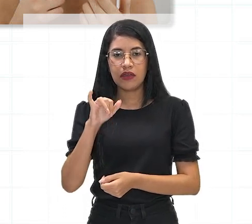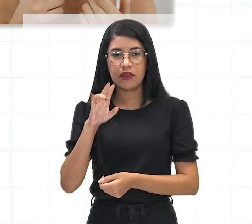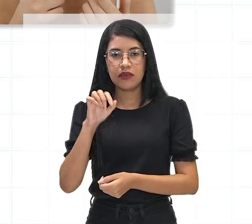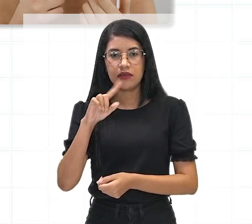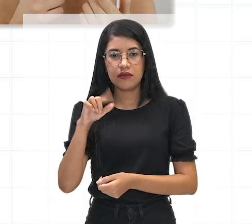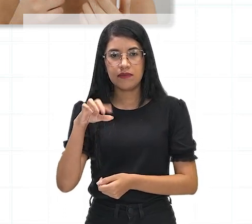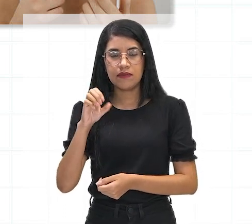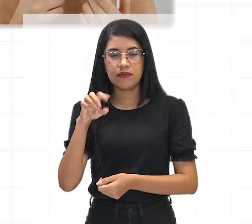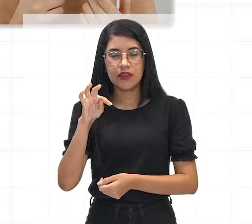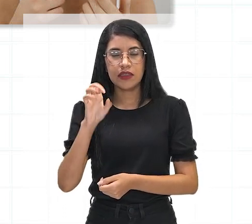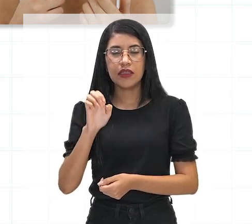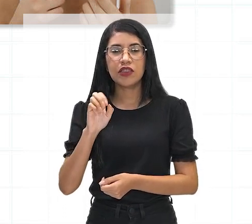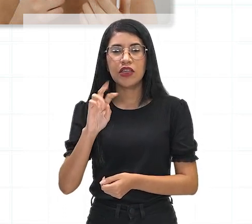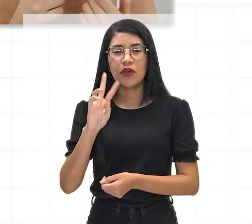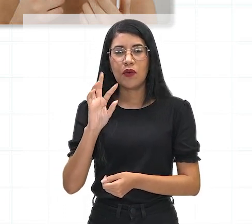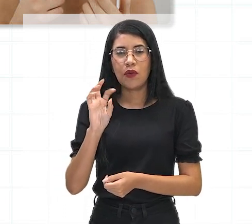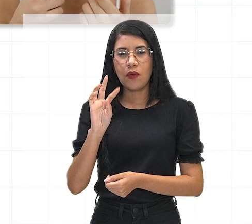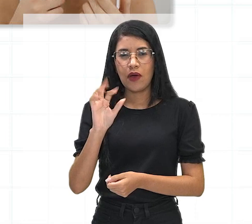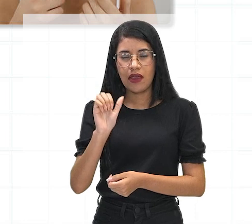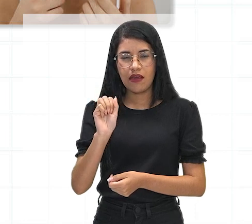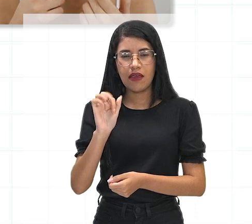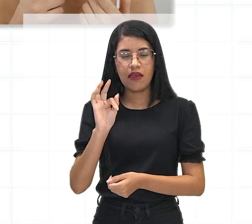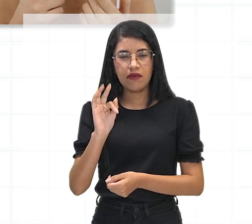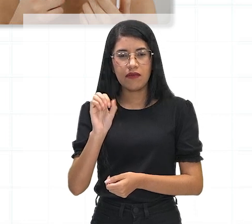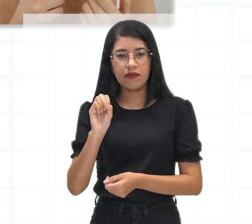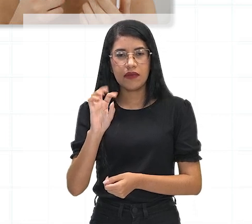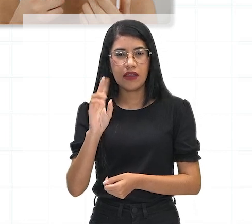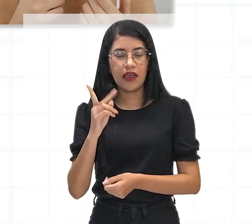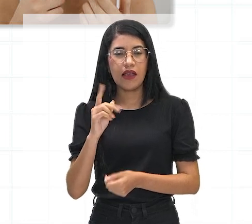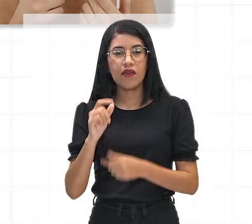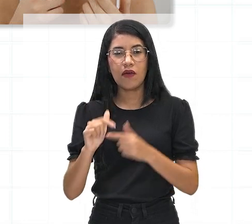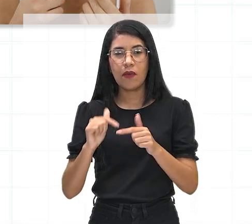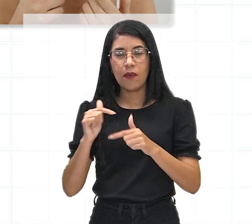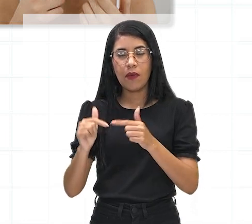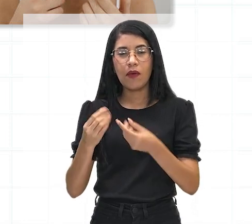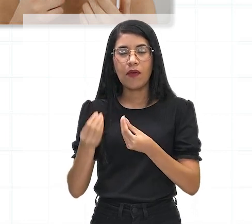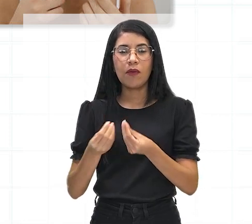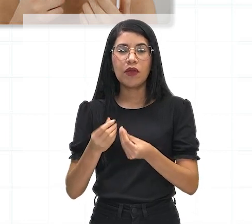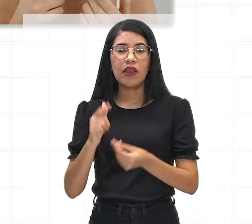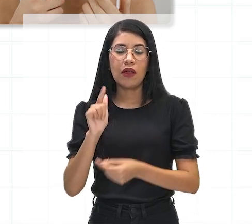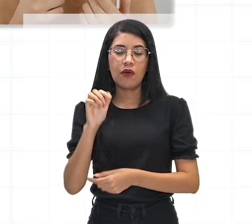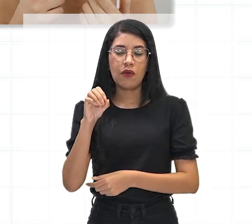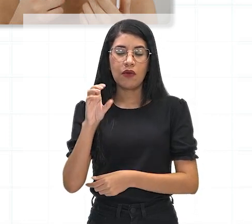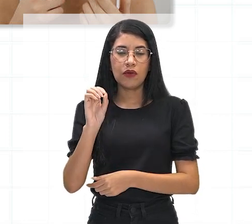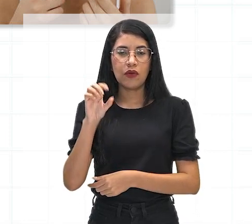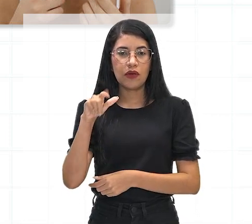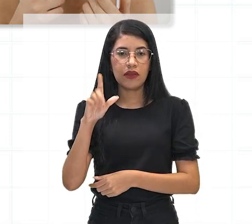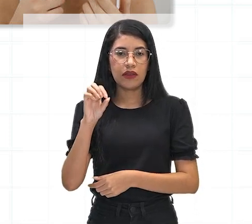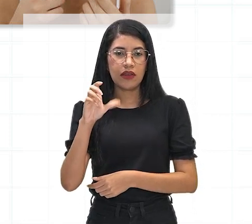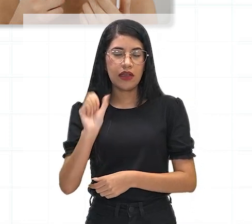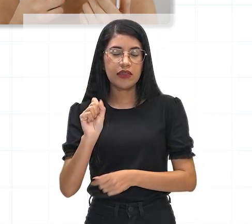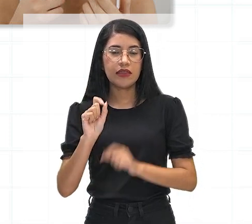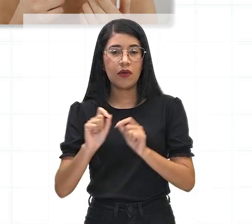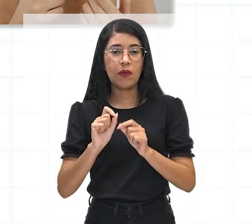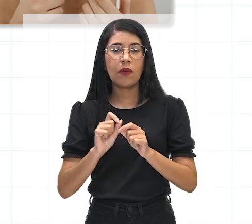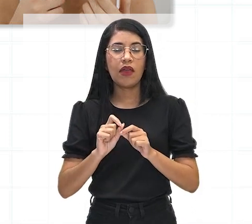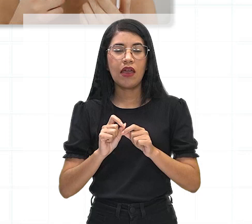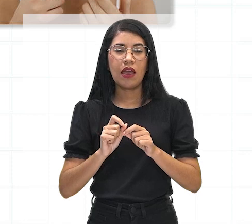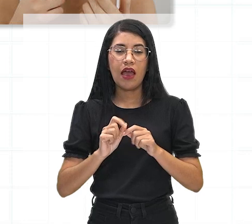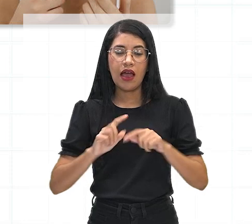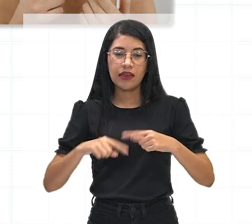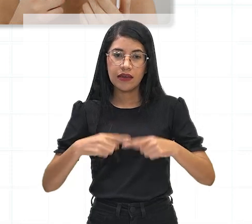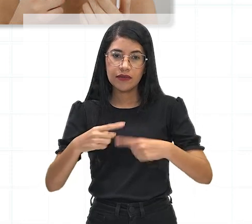o FSH, eles vão agir sobre as gônadas. O que são as gônadas? Elas são aí as